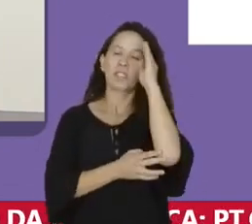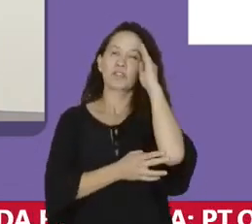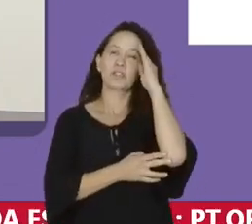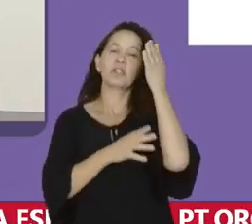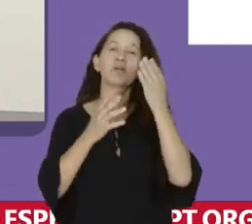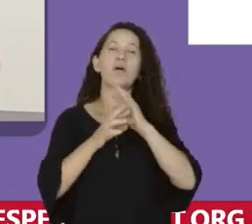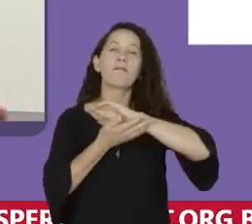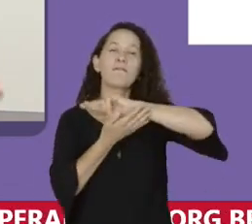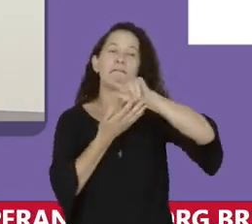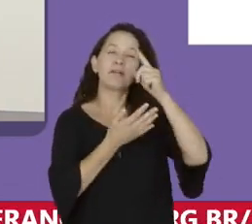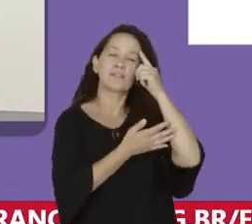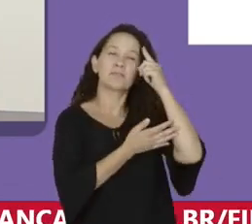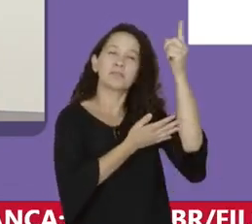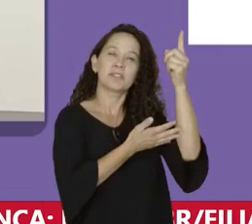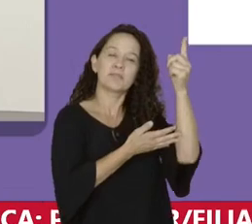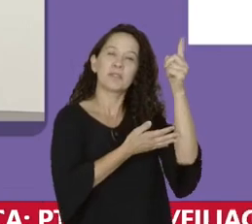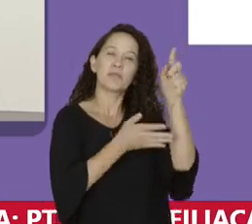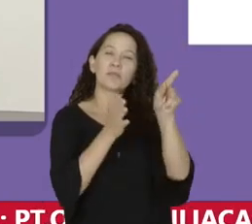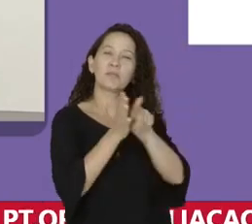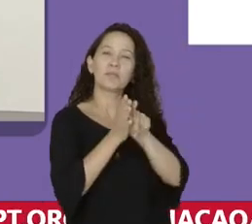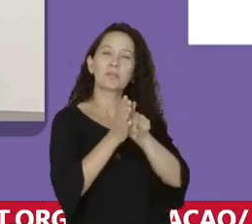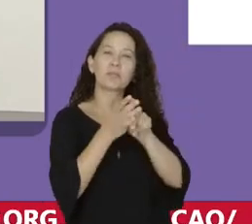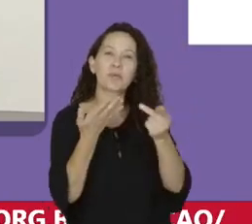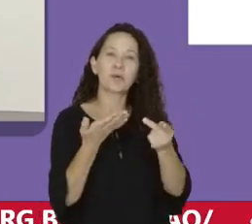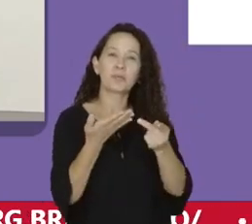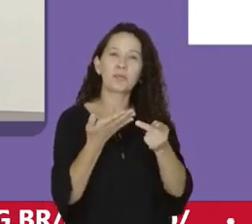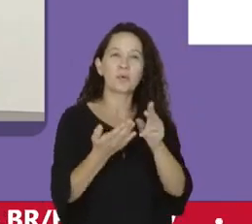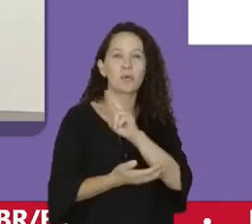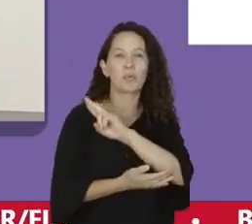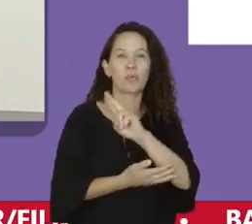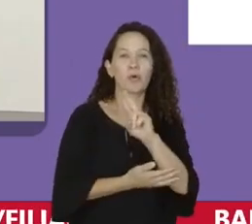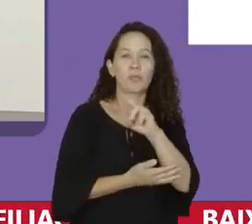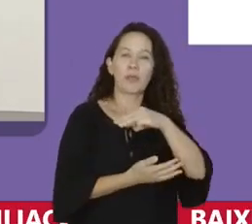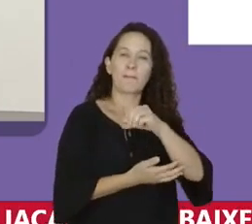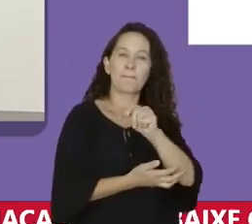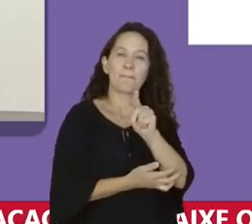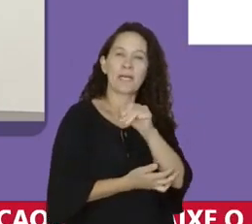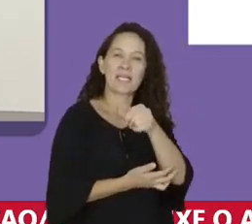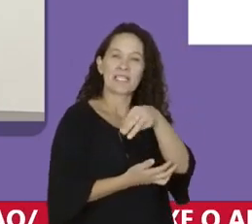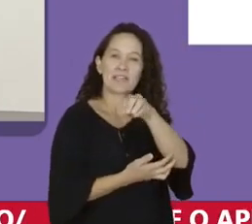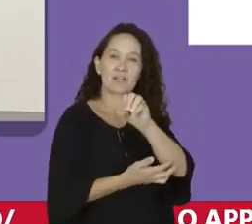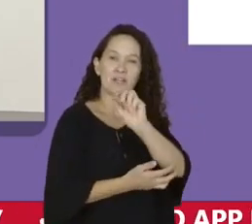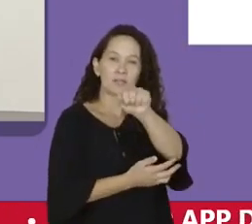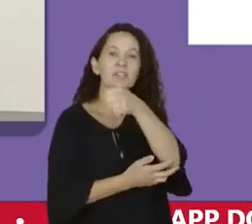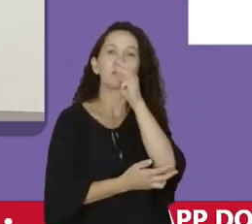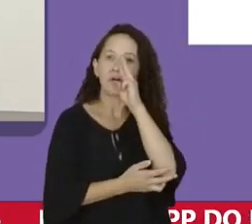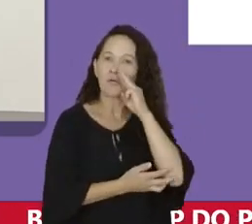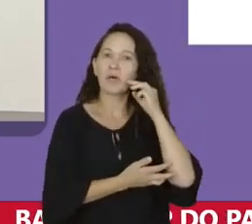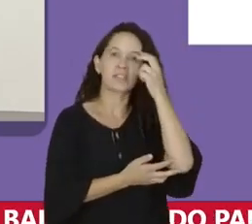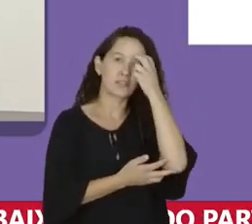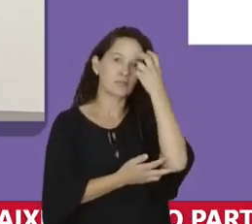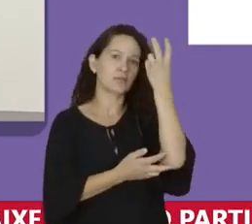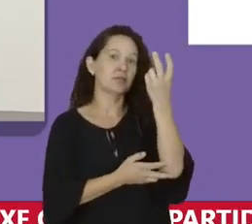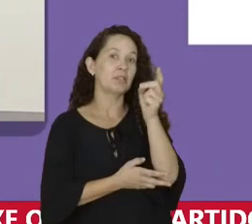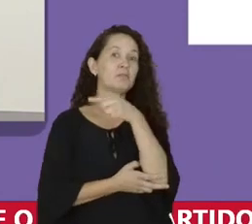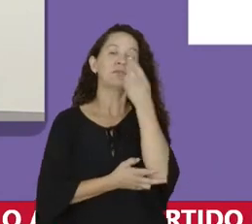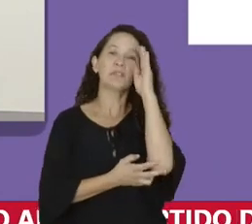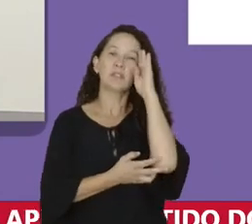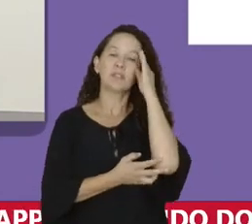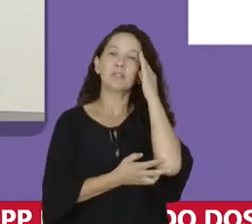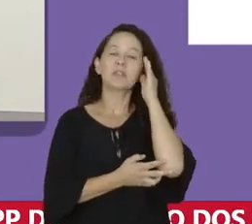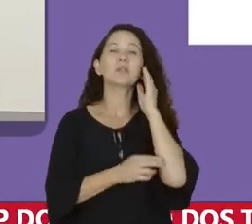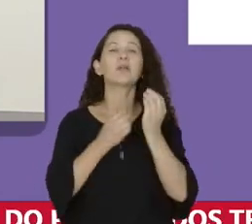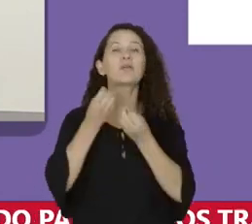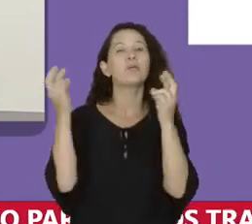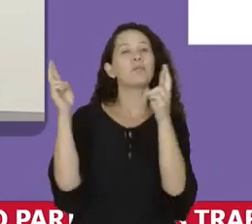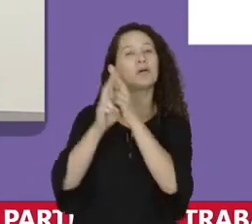o conjunto do pensamento chamado autodenominado marxismo cultural, para que nós possamos entender como